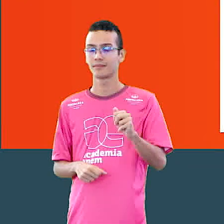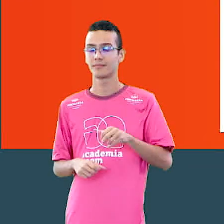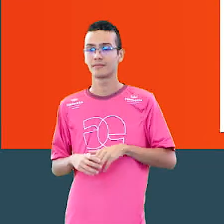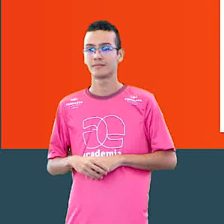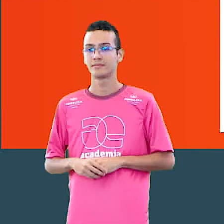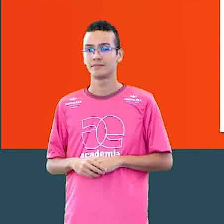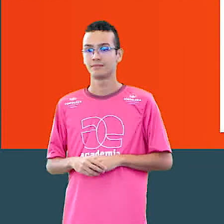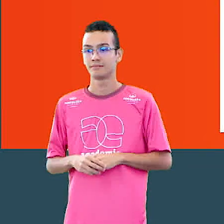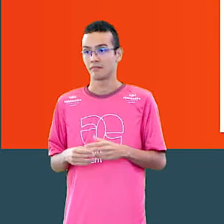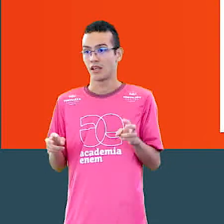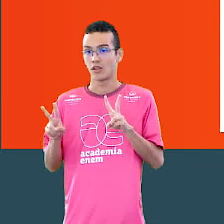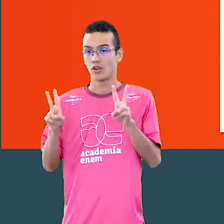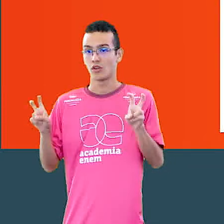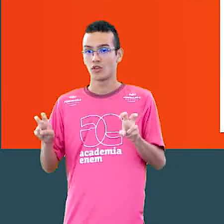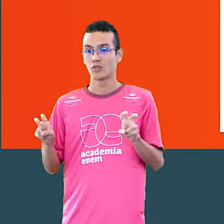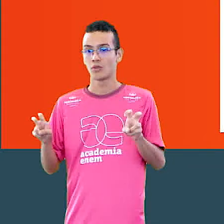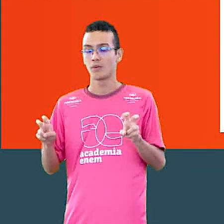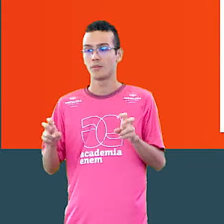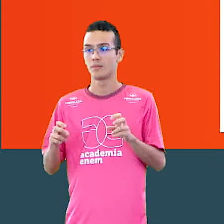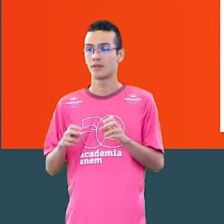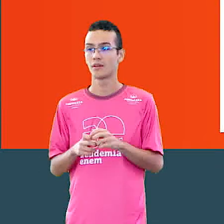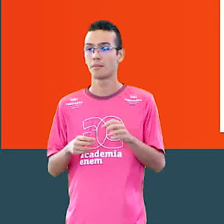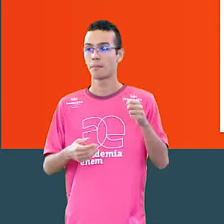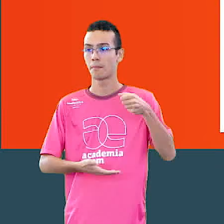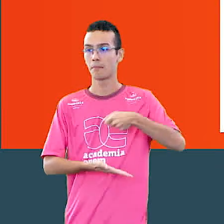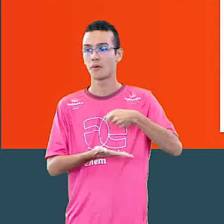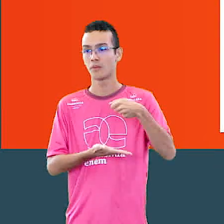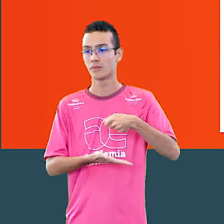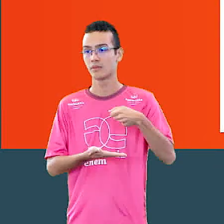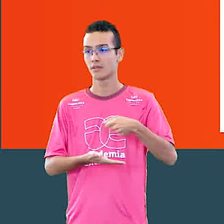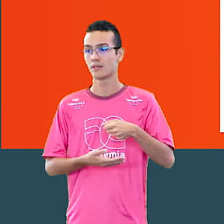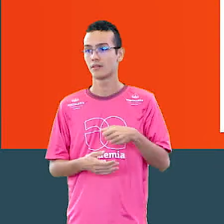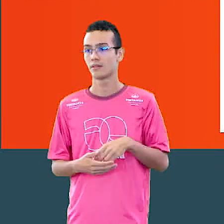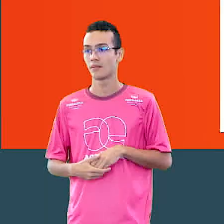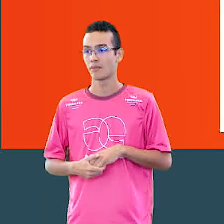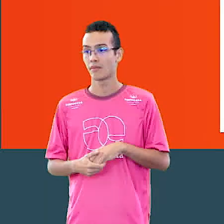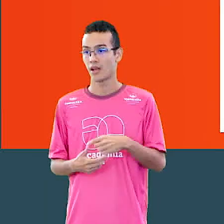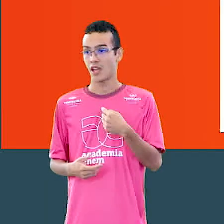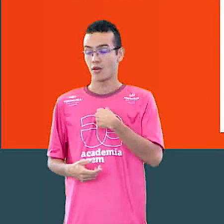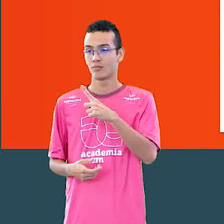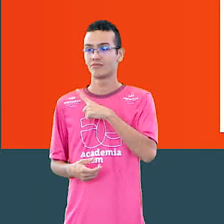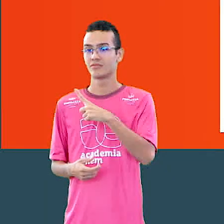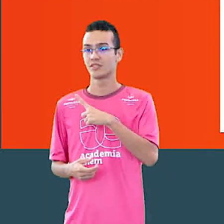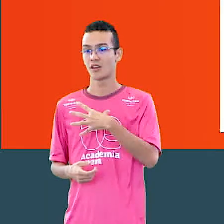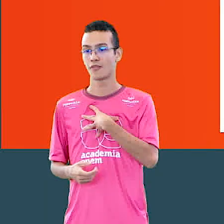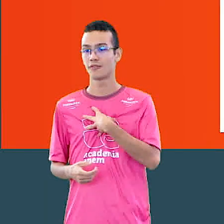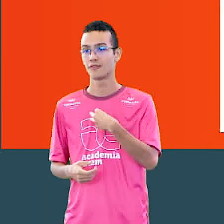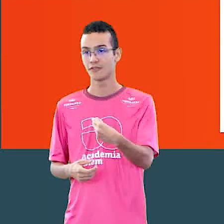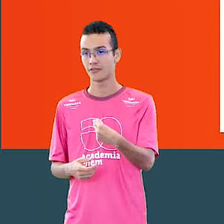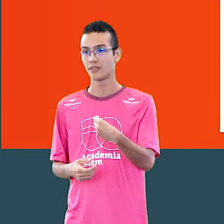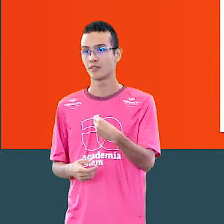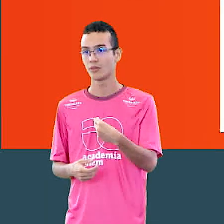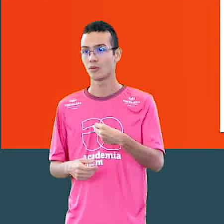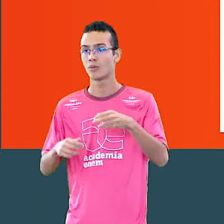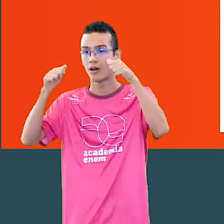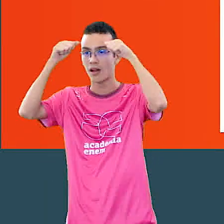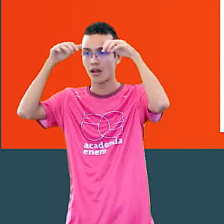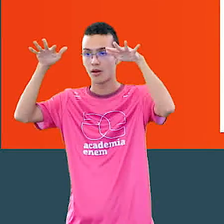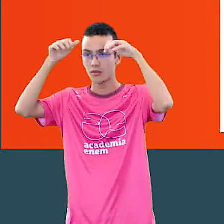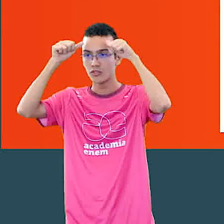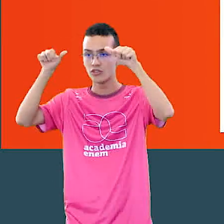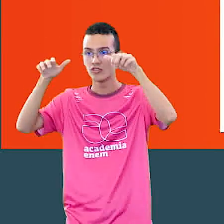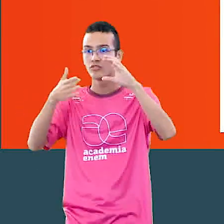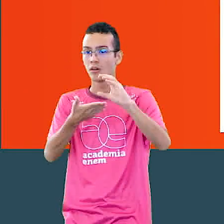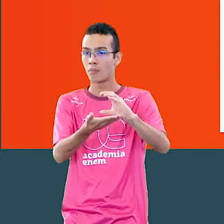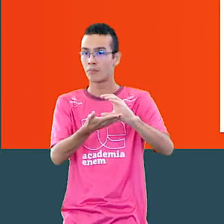sobre o pé de meia. É assim, eu tenho um filho autista e ele recebe o LOAS. Aí eu queria